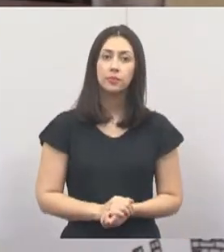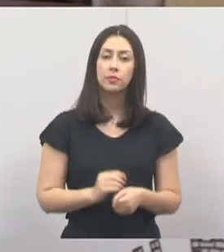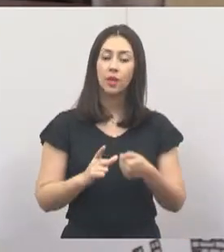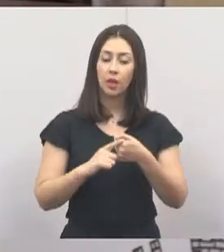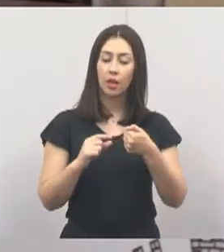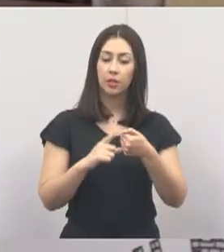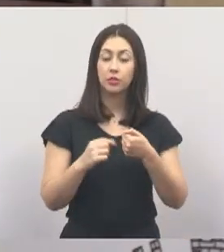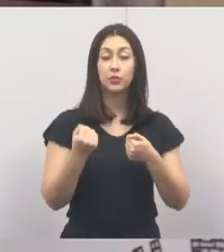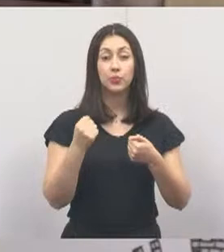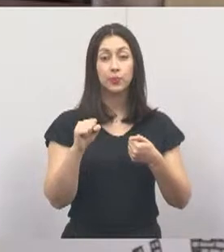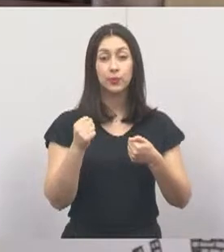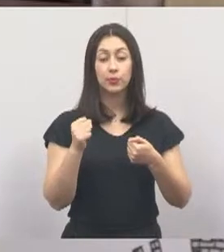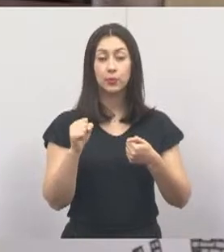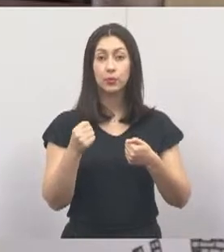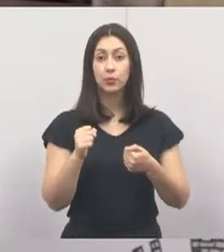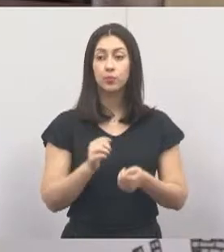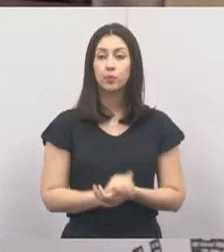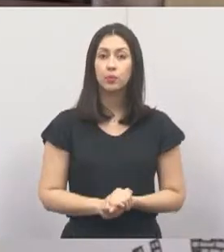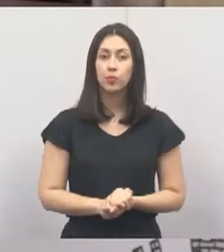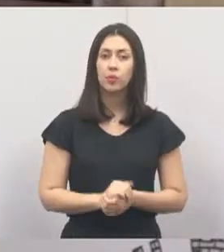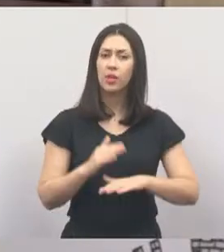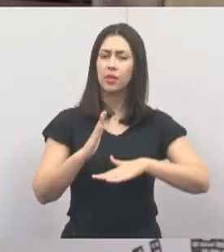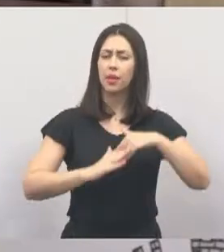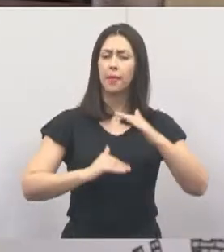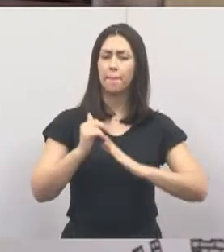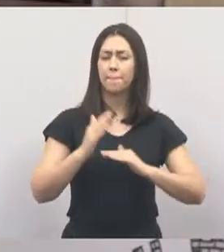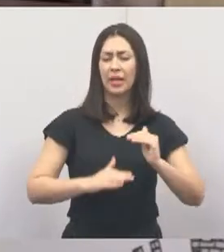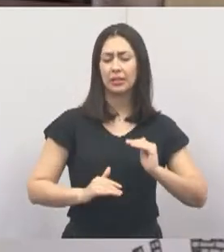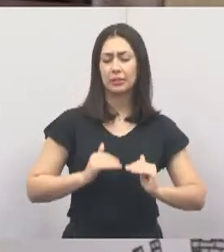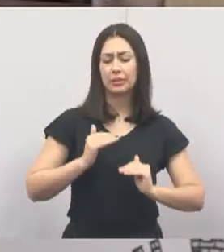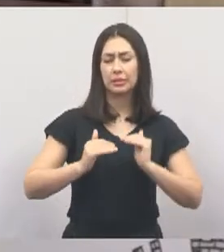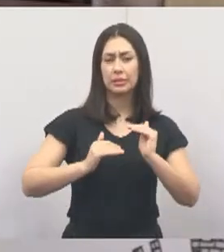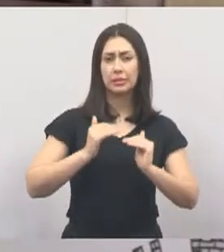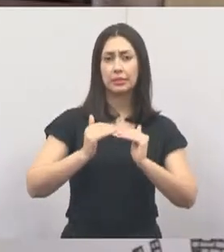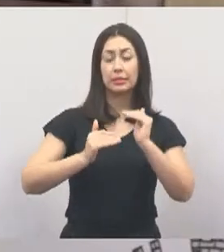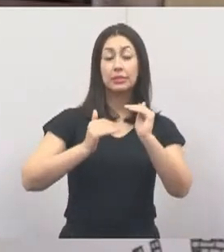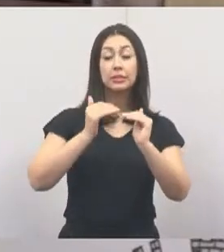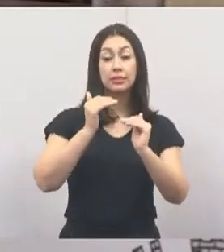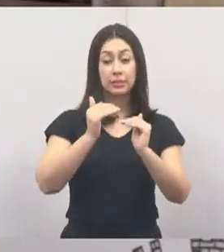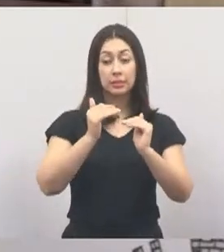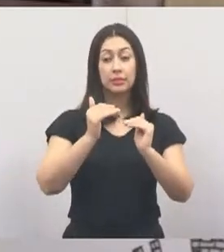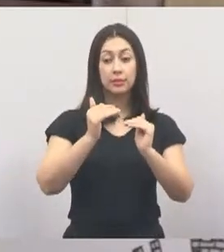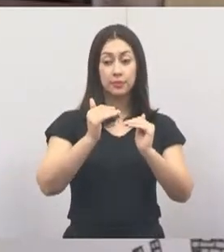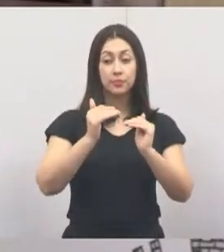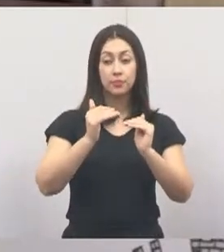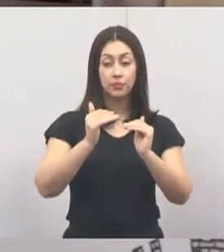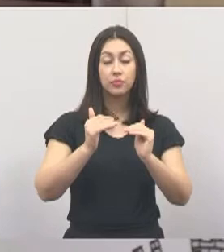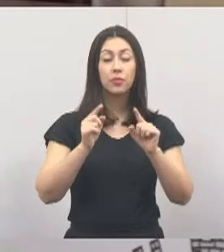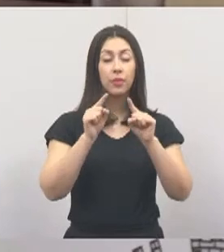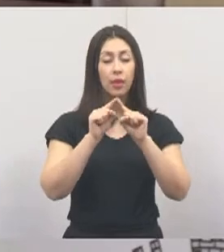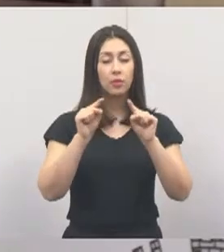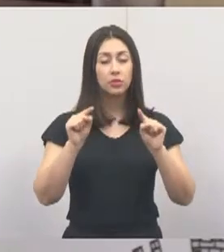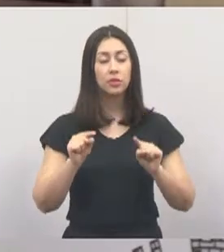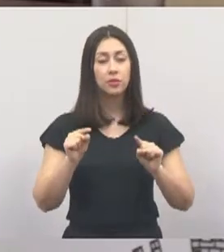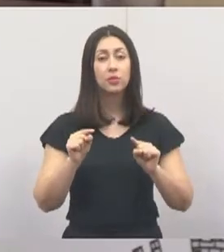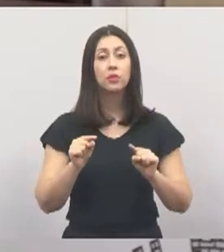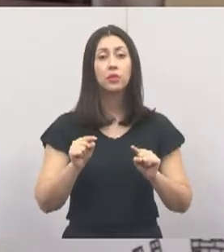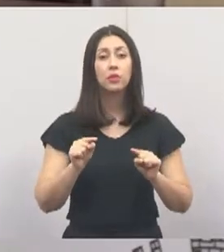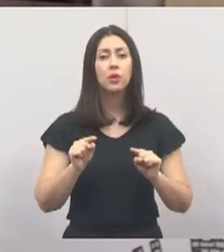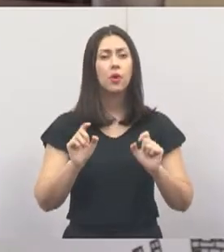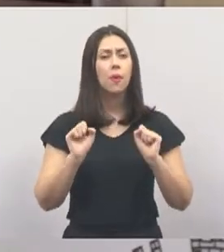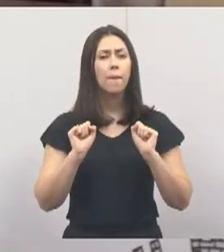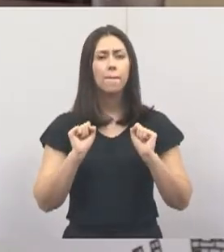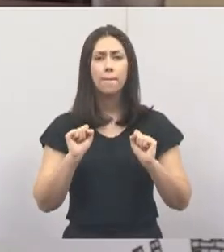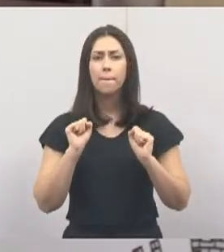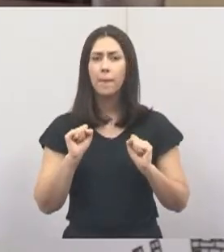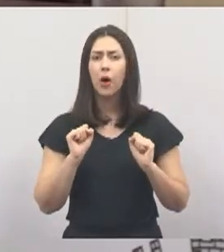Artigo 8º. No desempenho de atividade regulamentada por esta resolução, o servidor terá amplo acesso